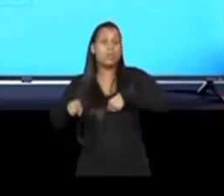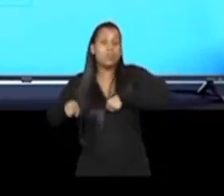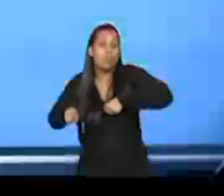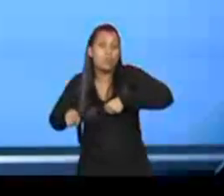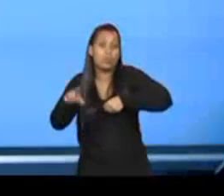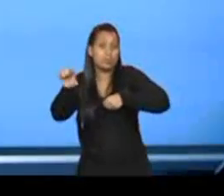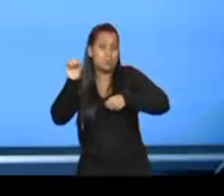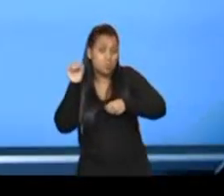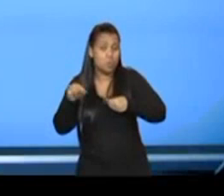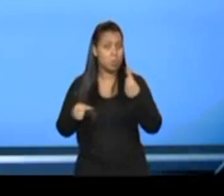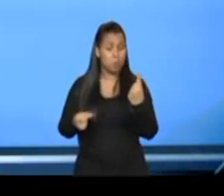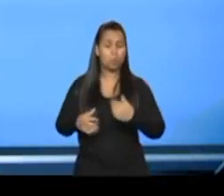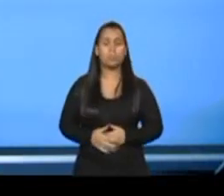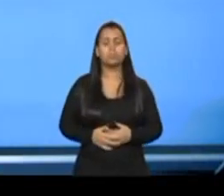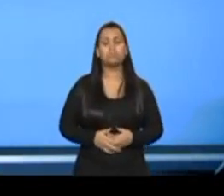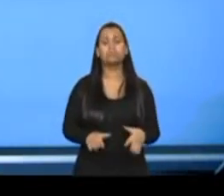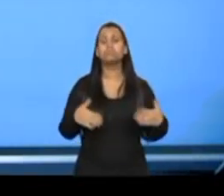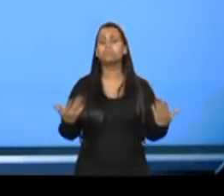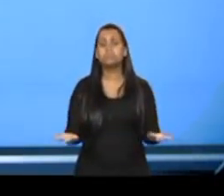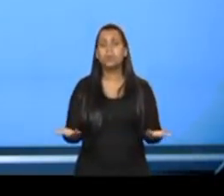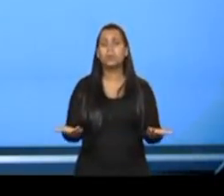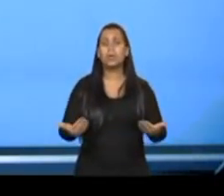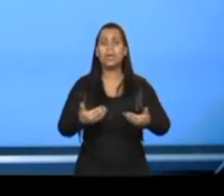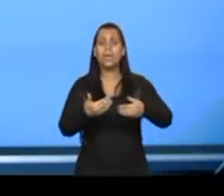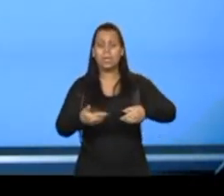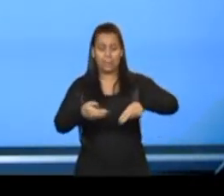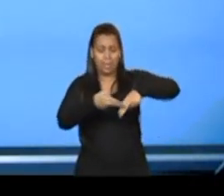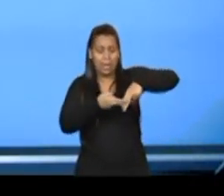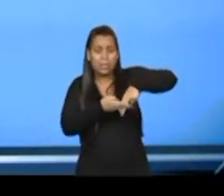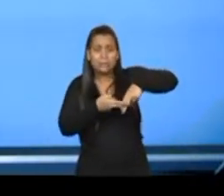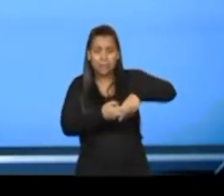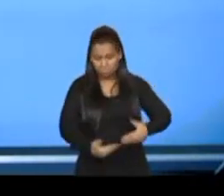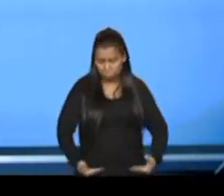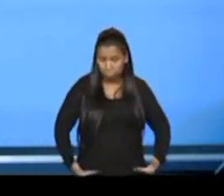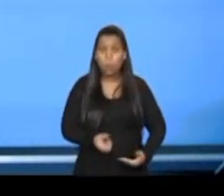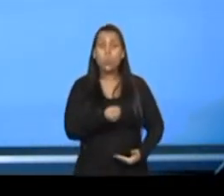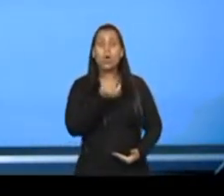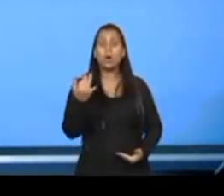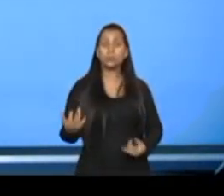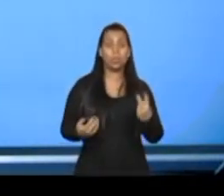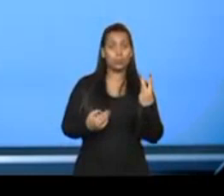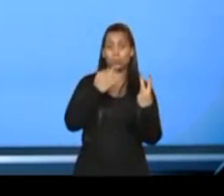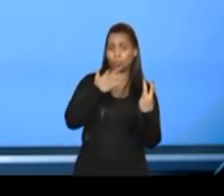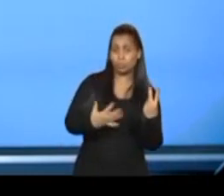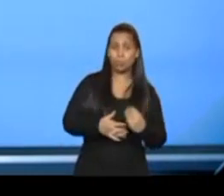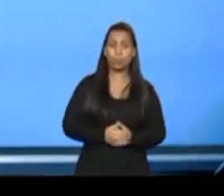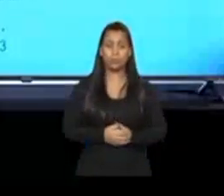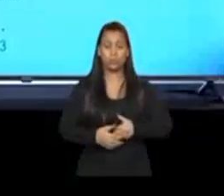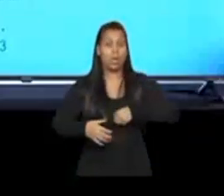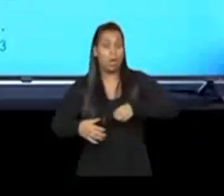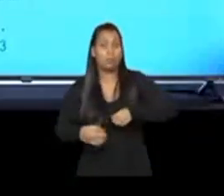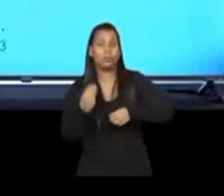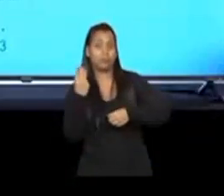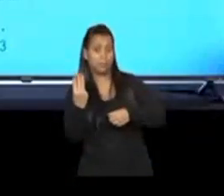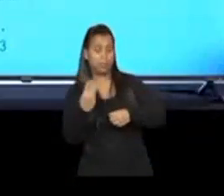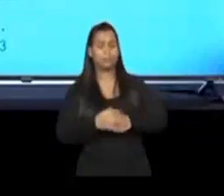blusa. De quantas maneiras nós podemos escolher a saia? 2 cores diferentes, e a blusa, 3.